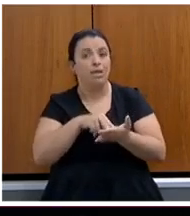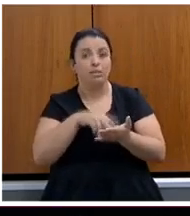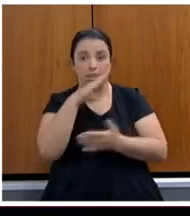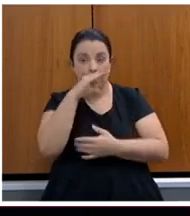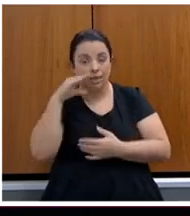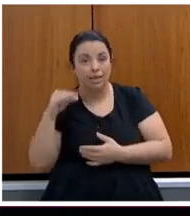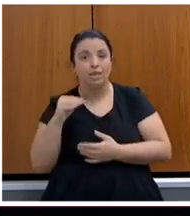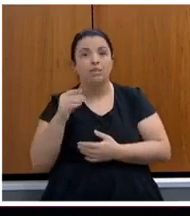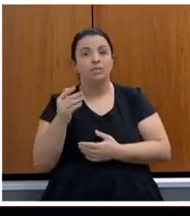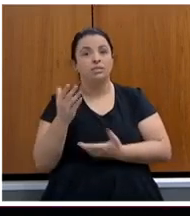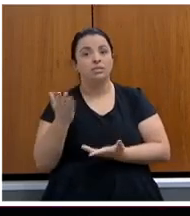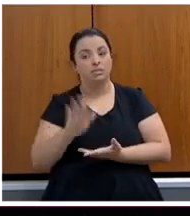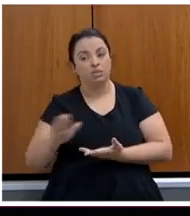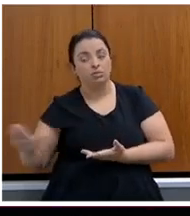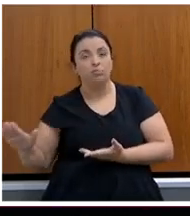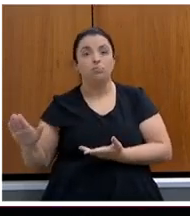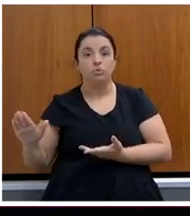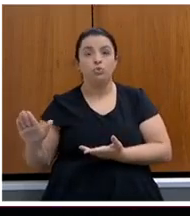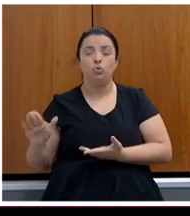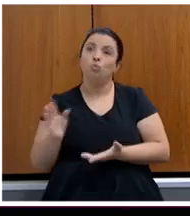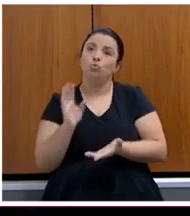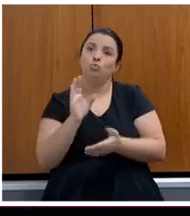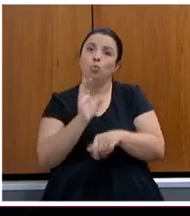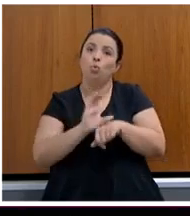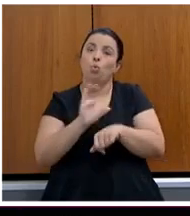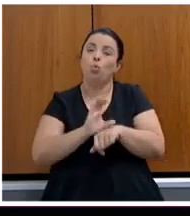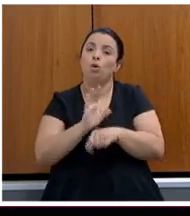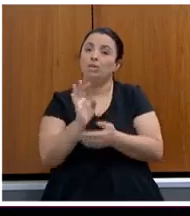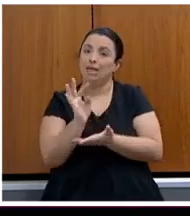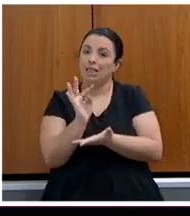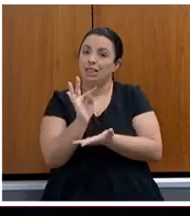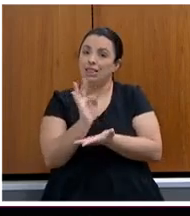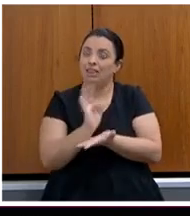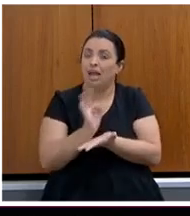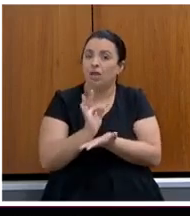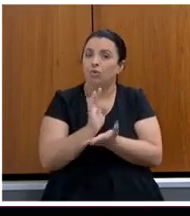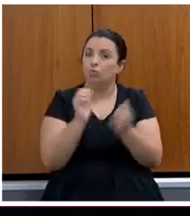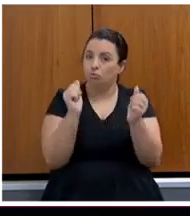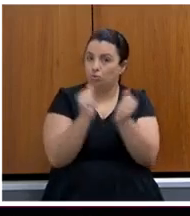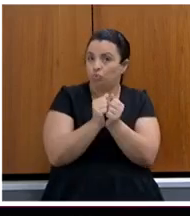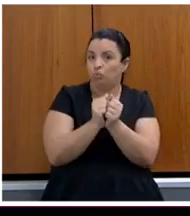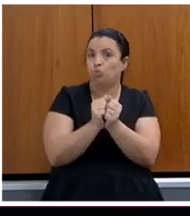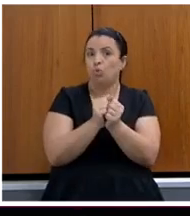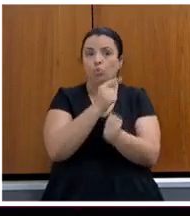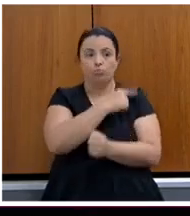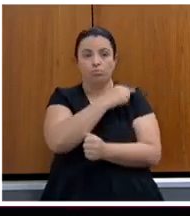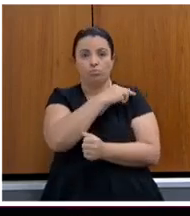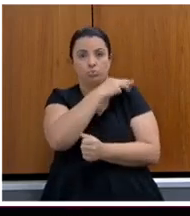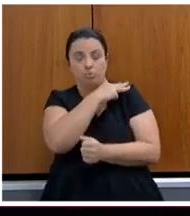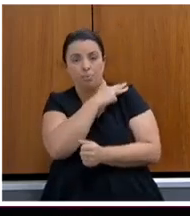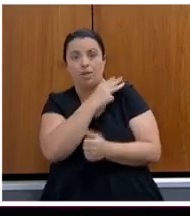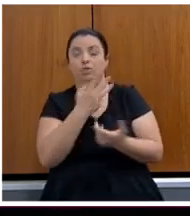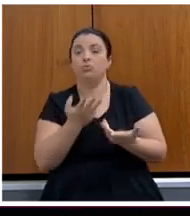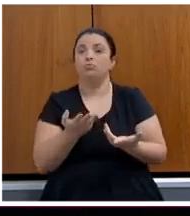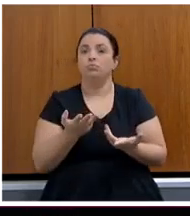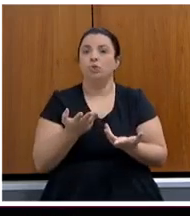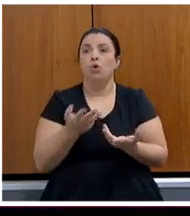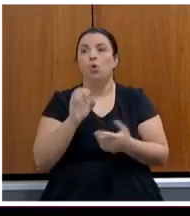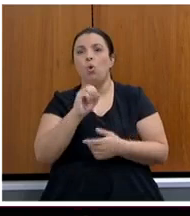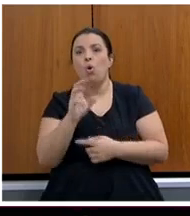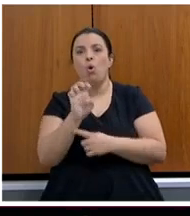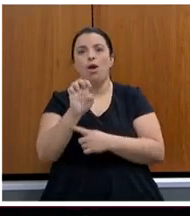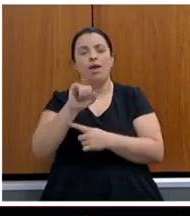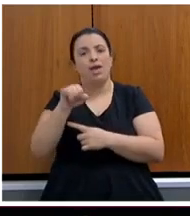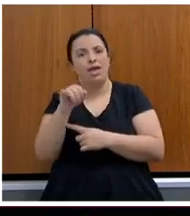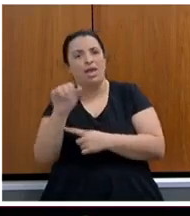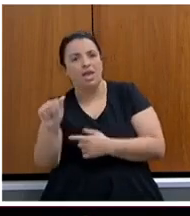tanto no curso técnico que acontece junto com o ensino médio curso técnico pós-ensino médio EJA anos iniciais